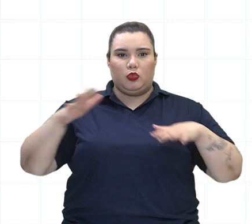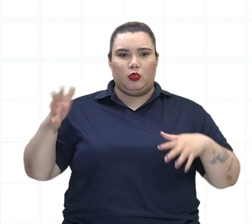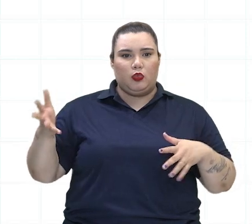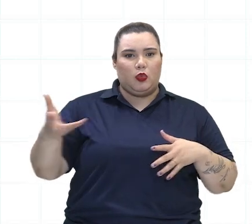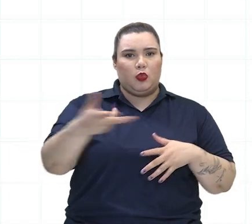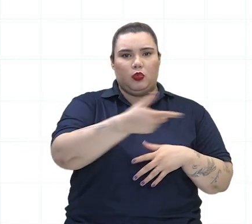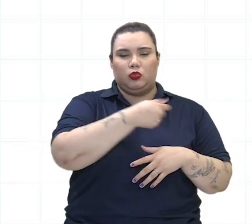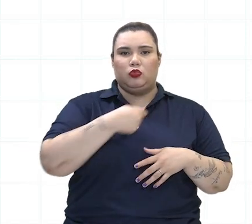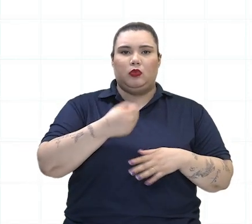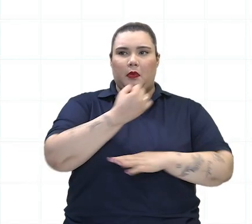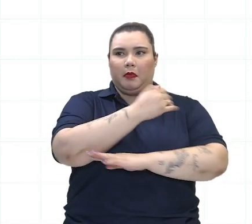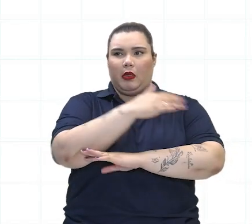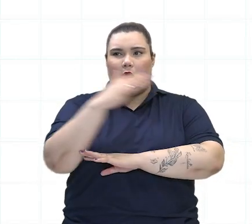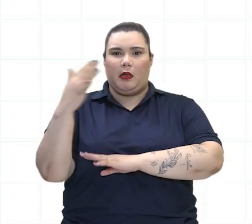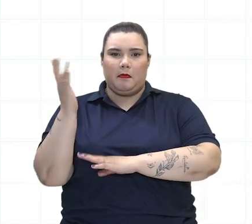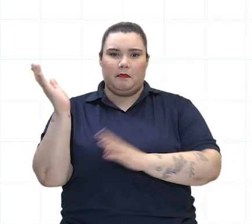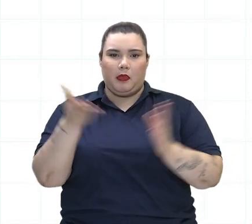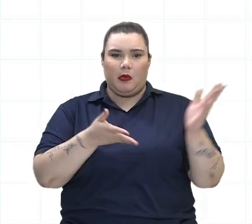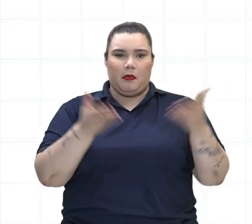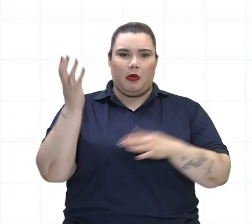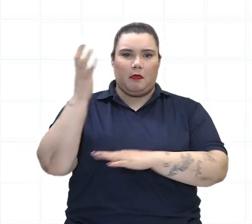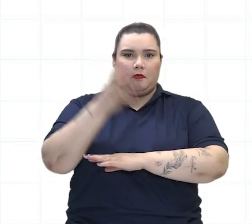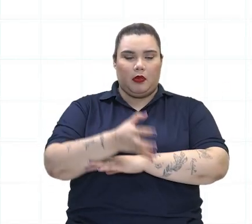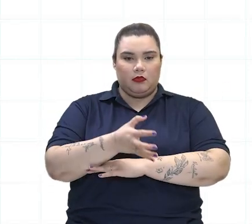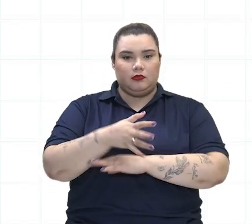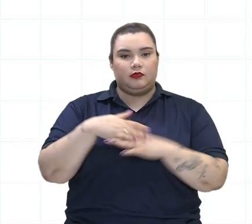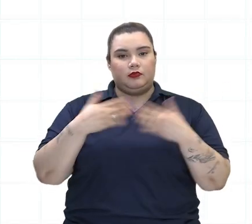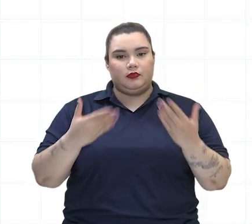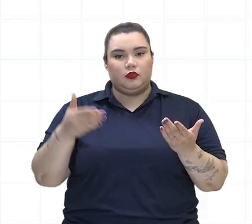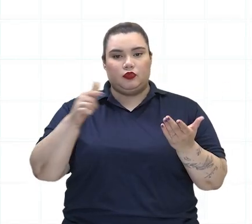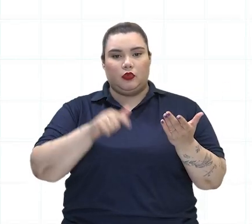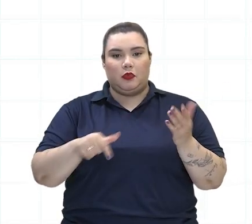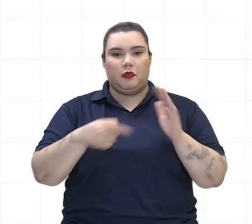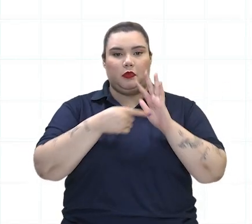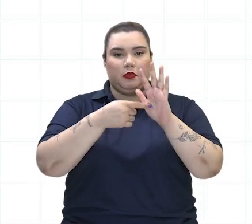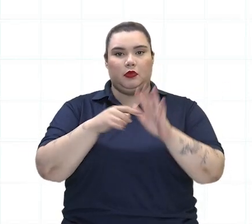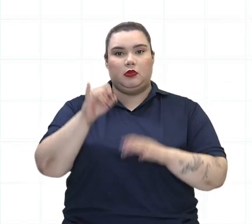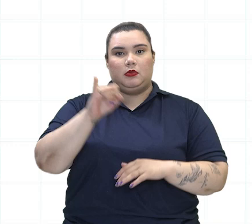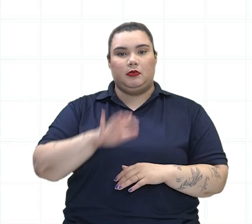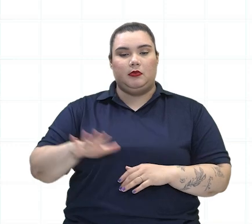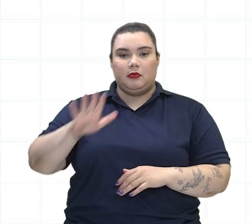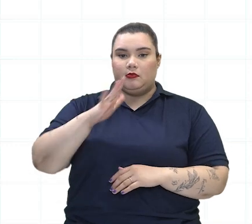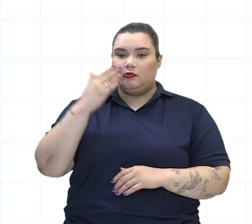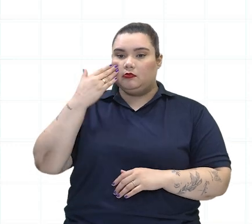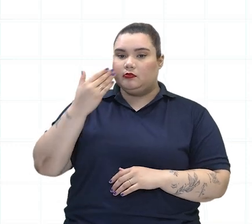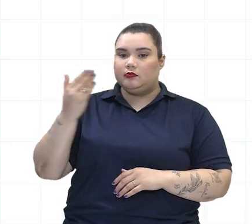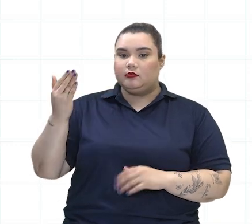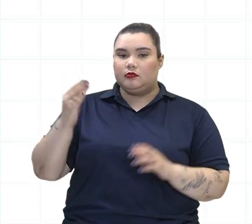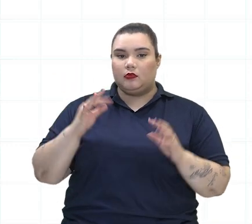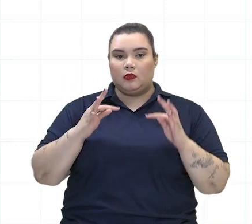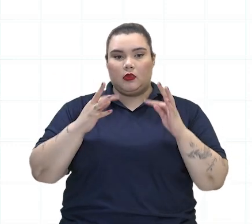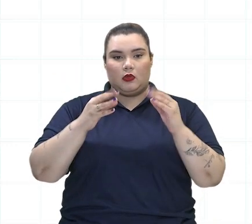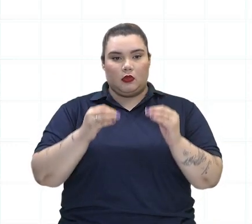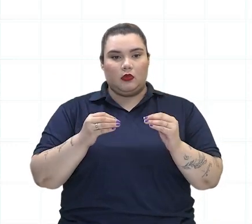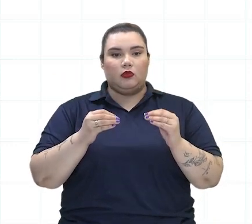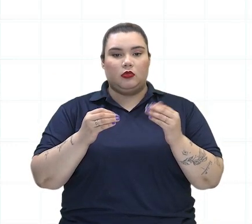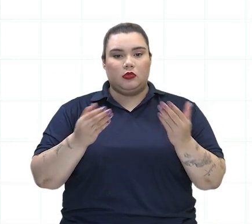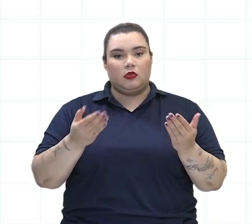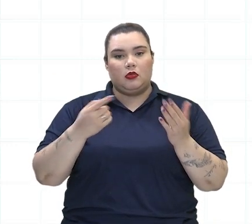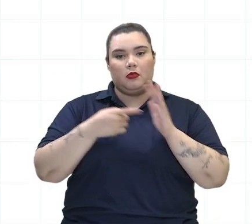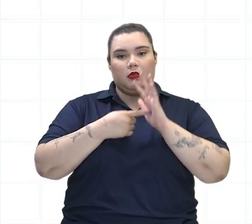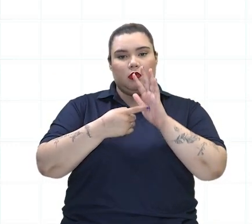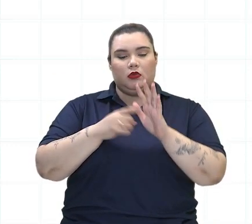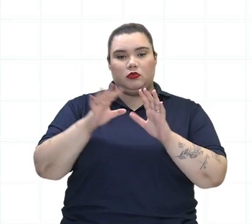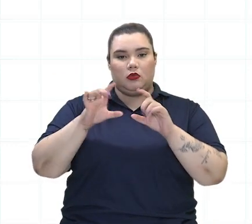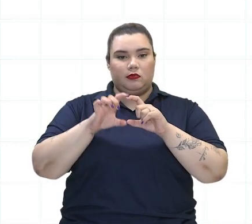foi devastada. Aí aqui novamente se traz essa ideia, aí nem todas as imagens conseguiram carregar, então a gente fica mesmo com